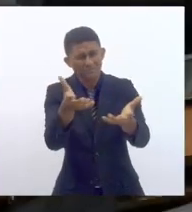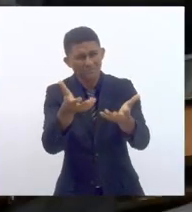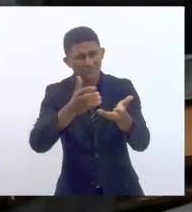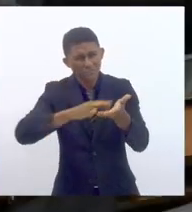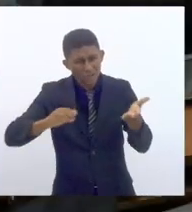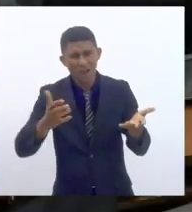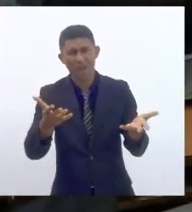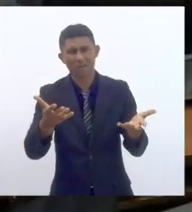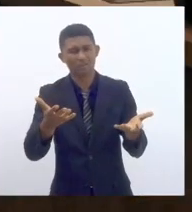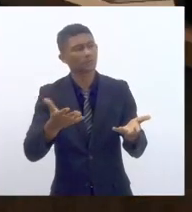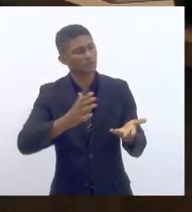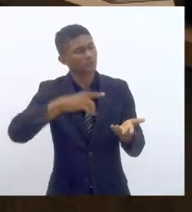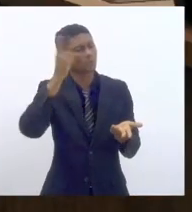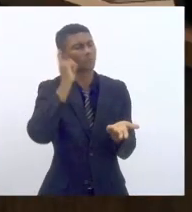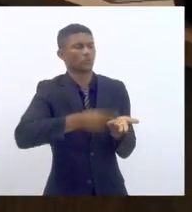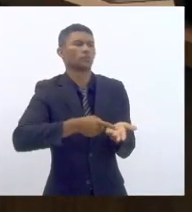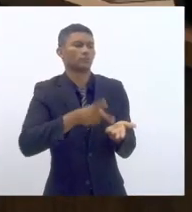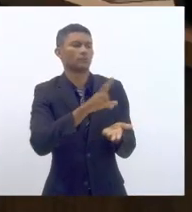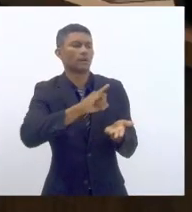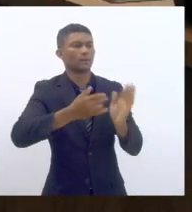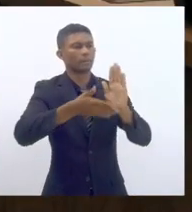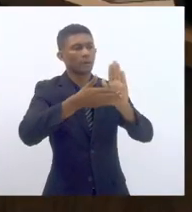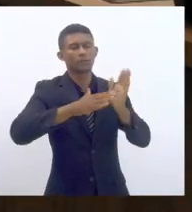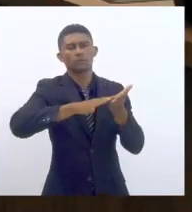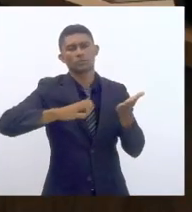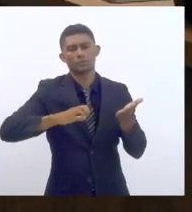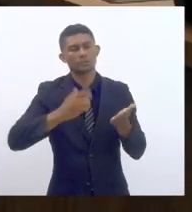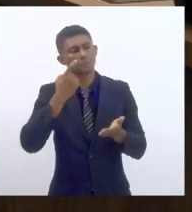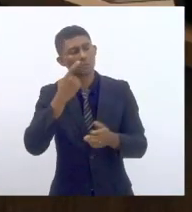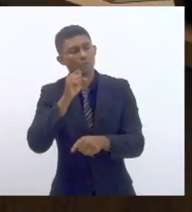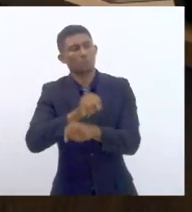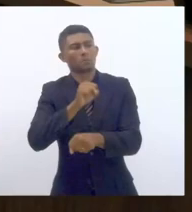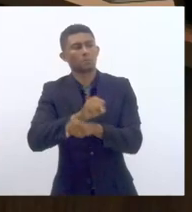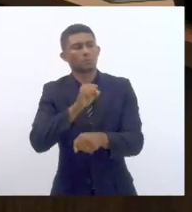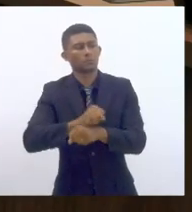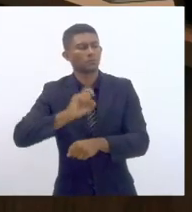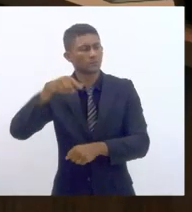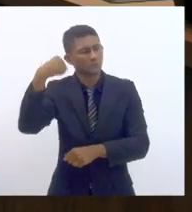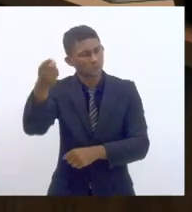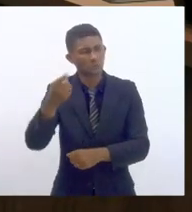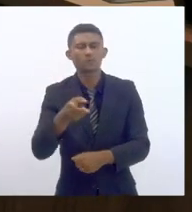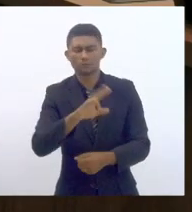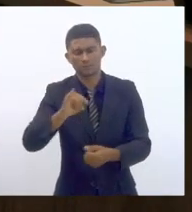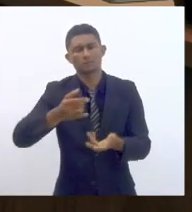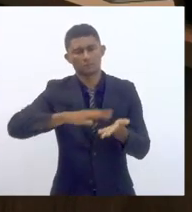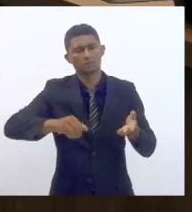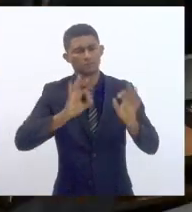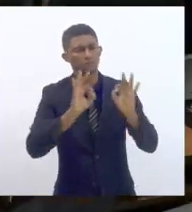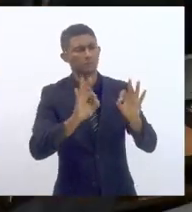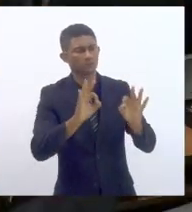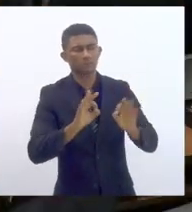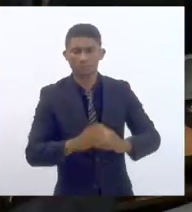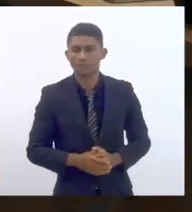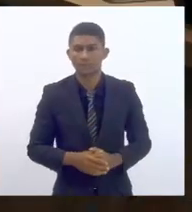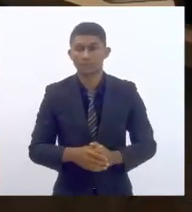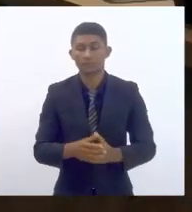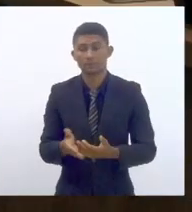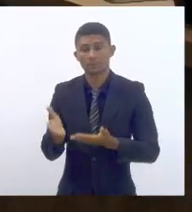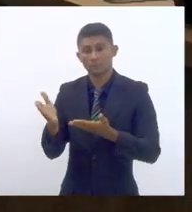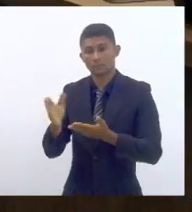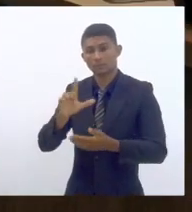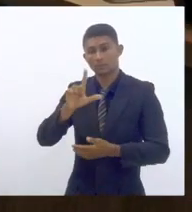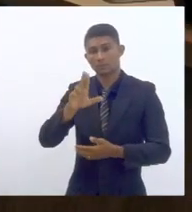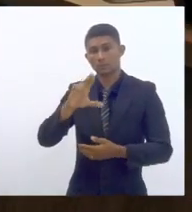nós combinamos, nós vamos retirar de pauta para aguardar novo momento. Retirar, exatamente. Tá. A deputada Lucinha